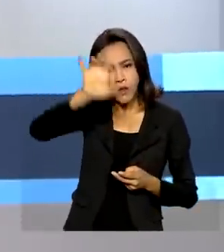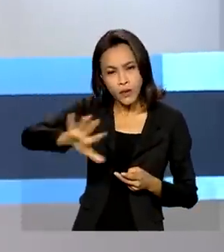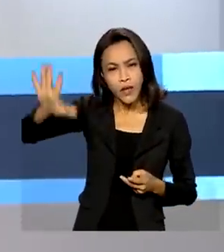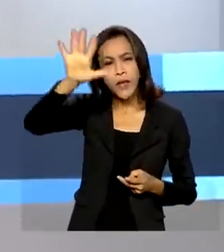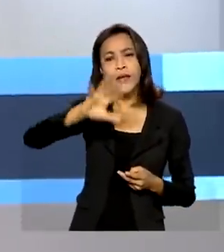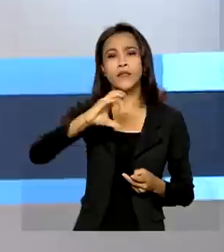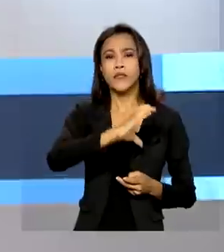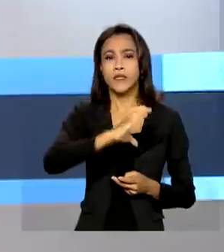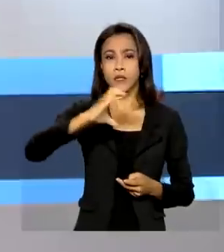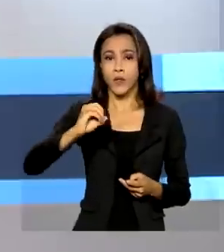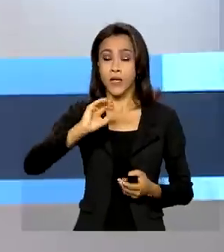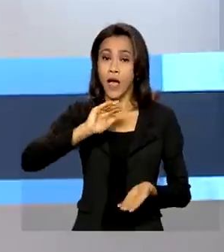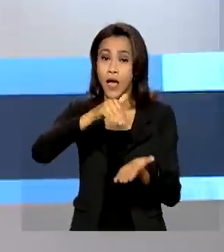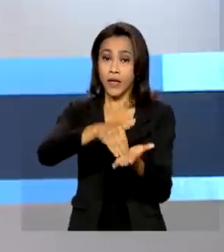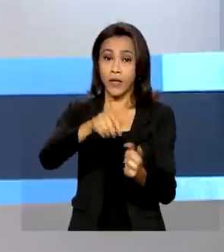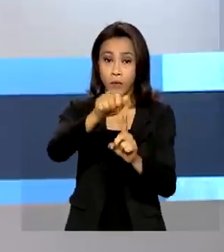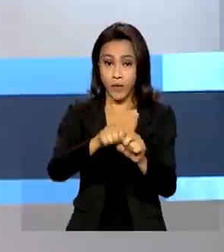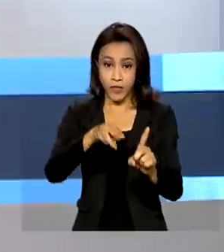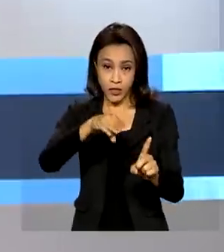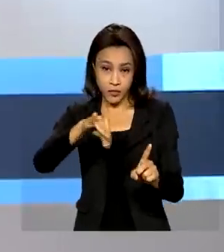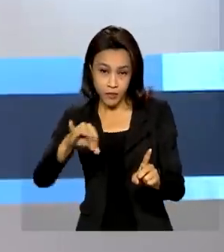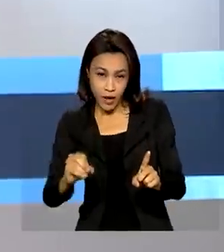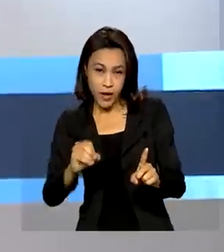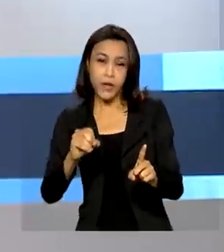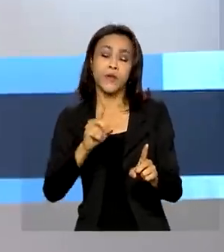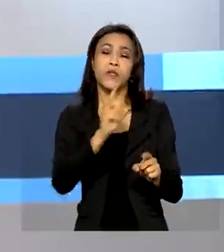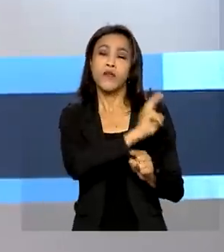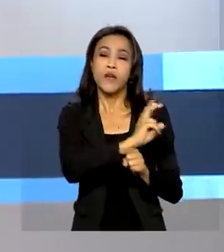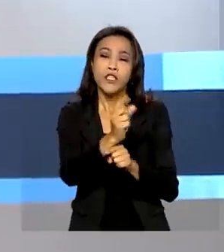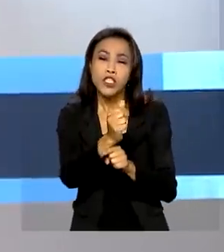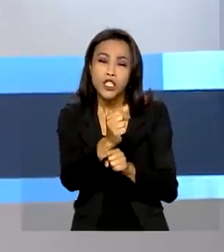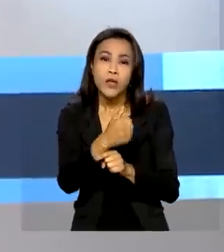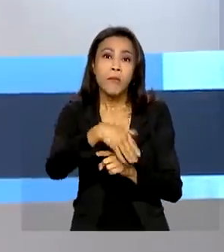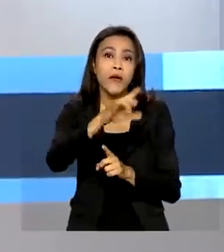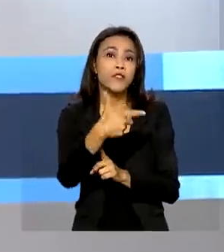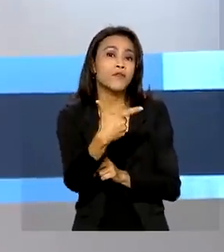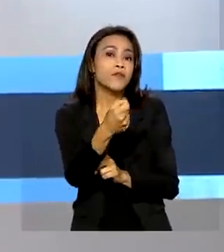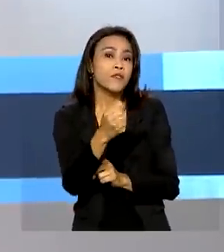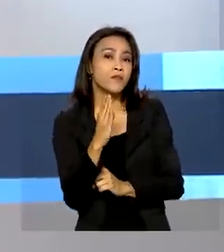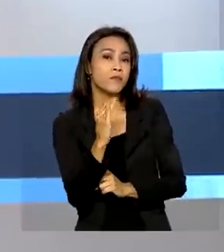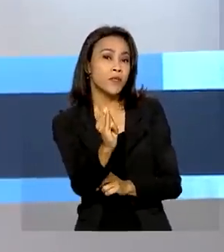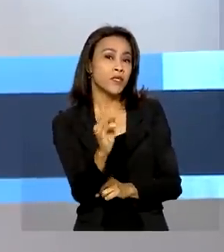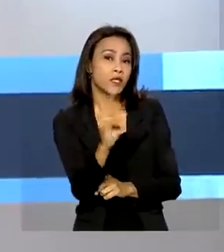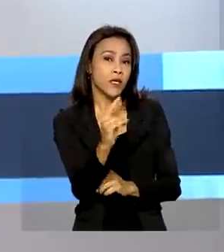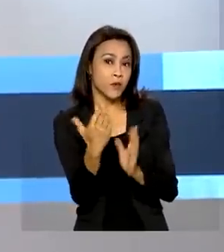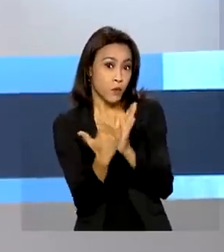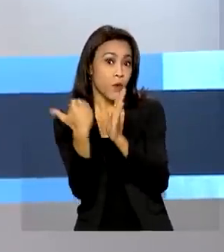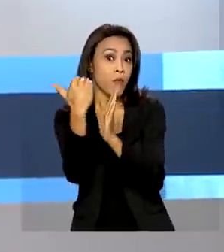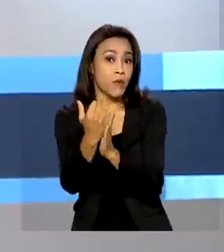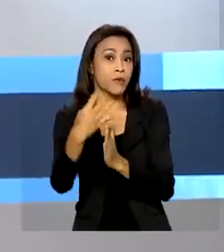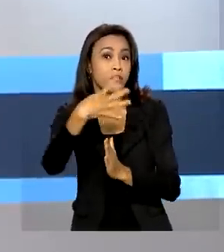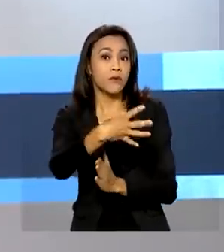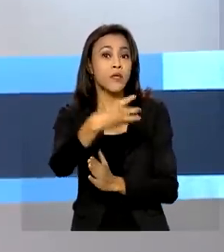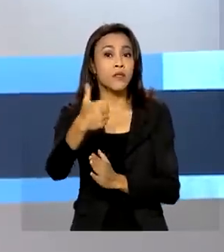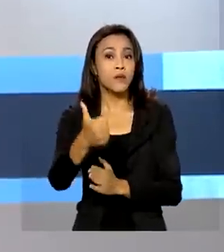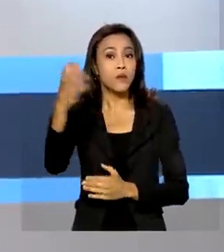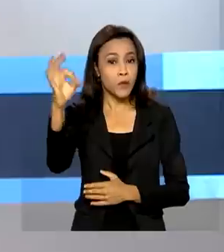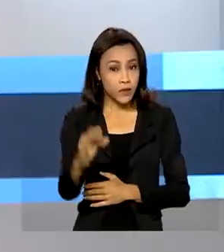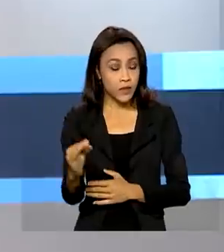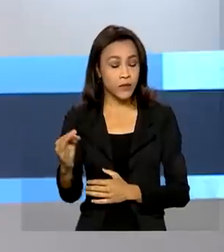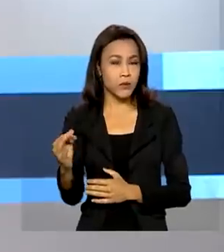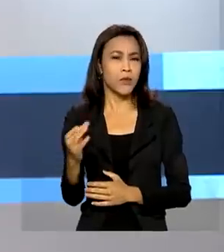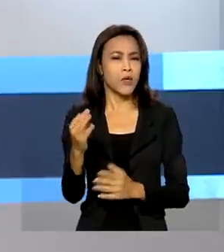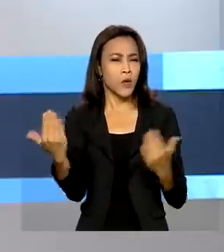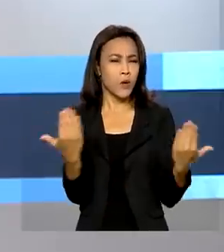realizaram até maio operações de crédito de mais de 20 bilhões de reais uma alta de 41 por cento em relação